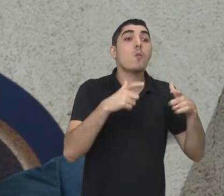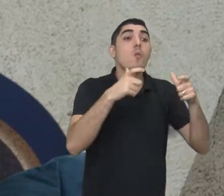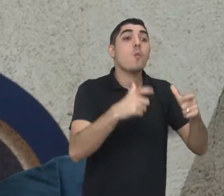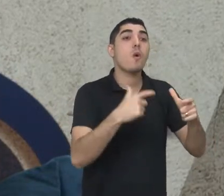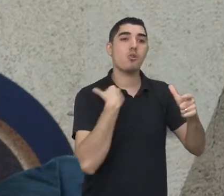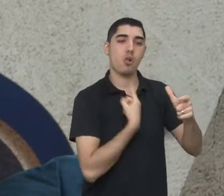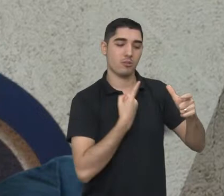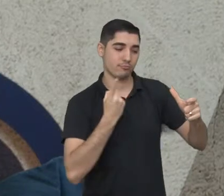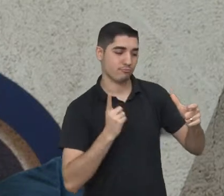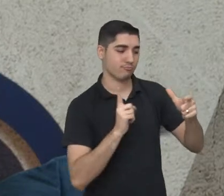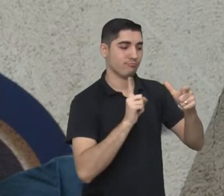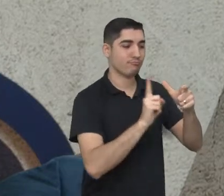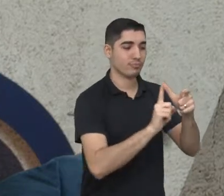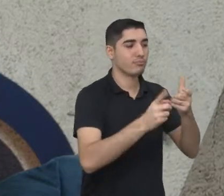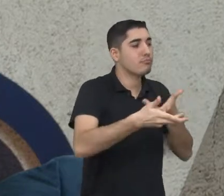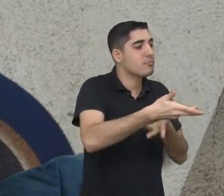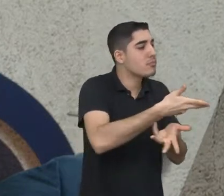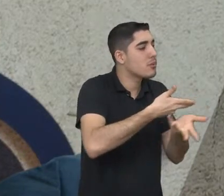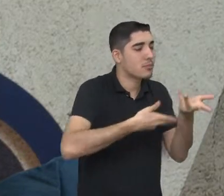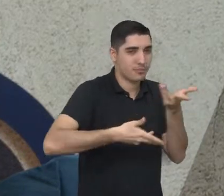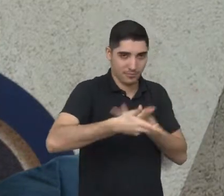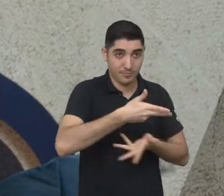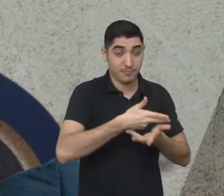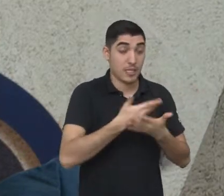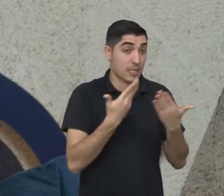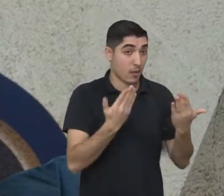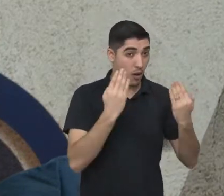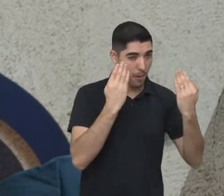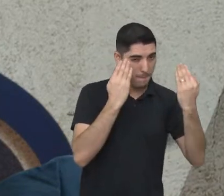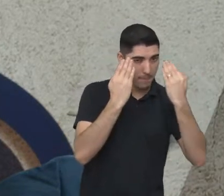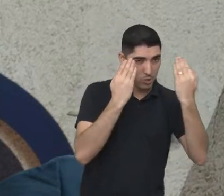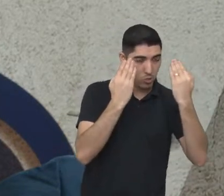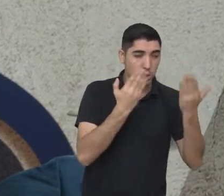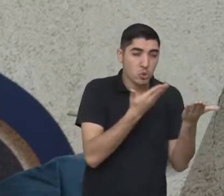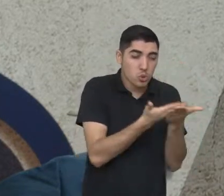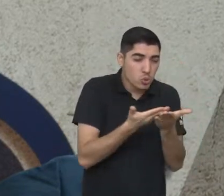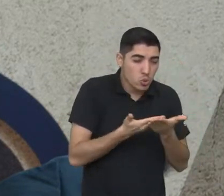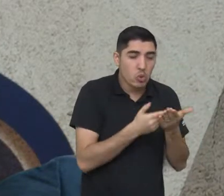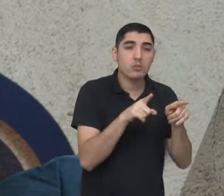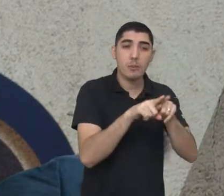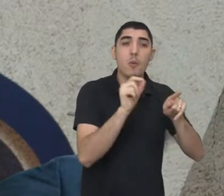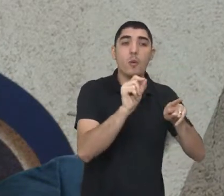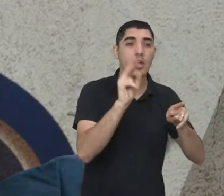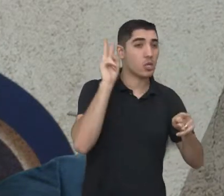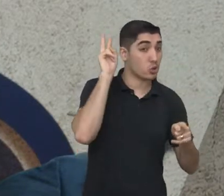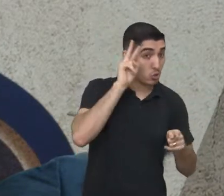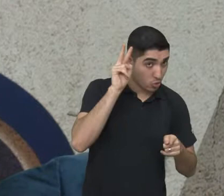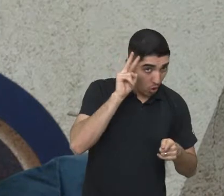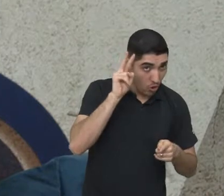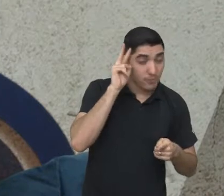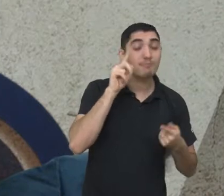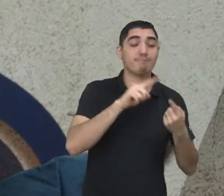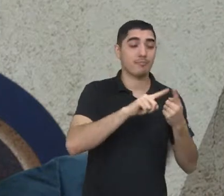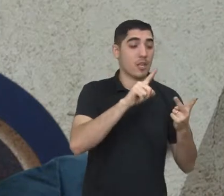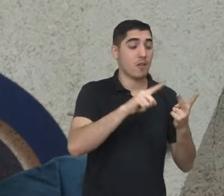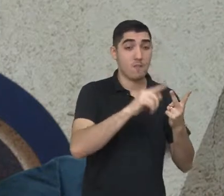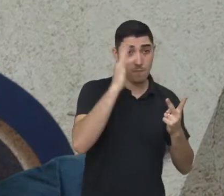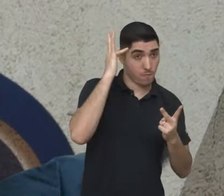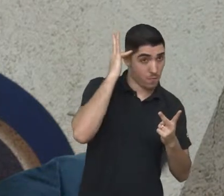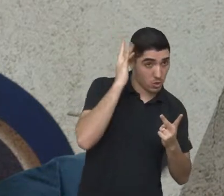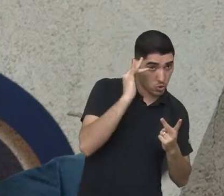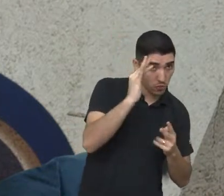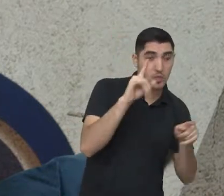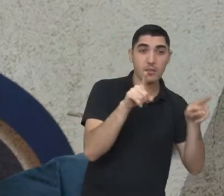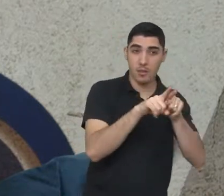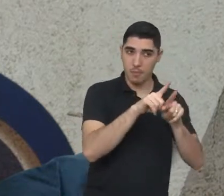qual nós estamos inseridos, né? Então, a psicologia, ela vai estudar mesmo até a história, nós estudamos história, filosofia